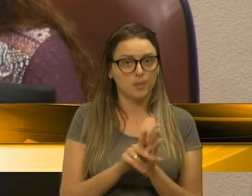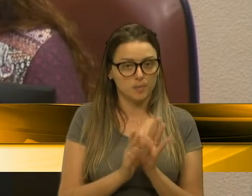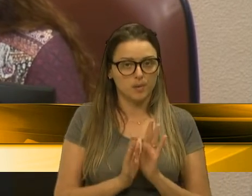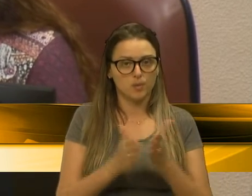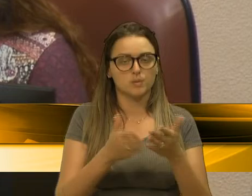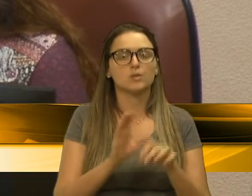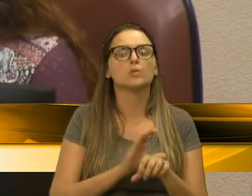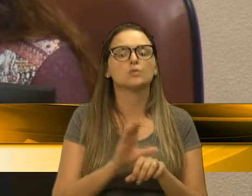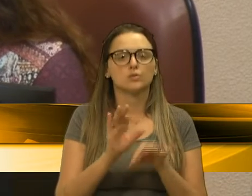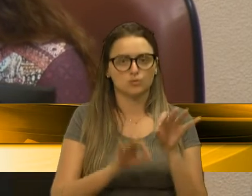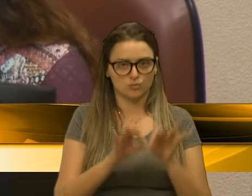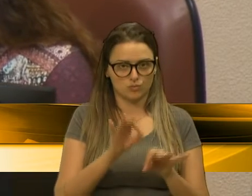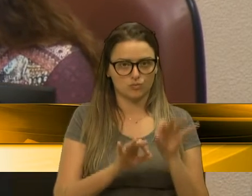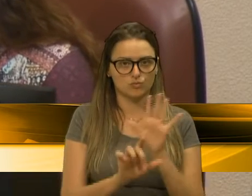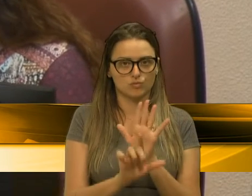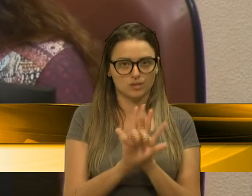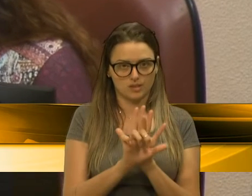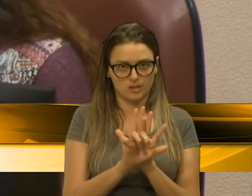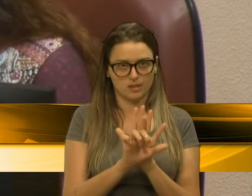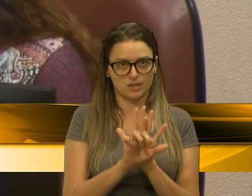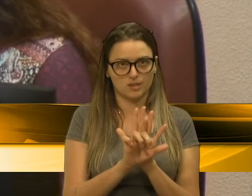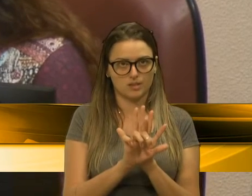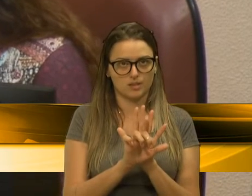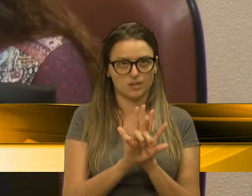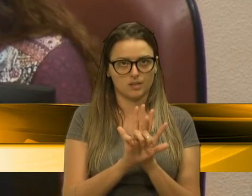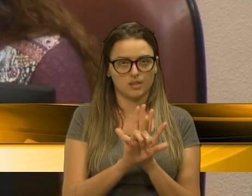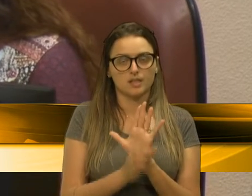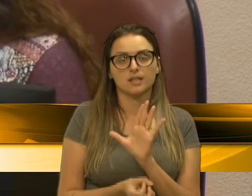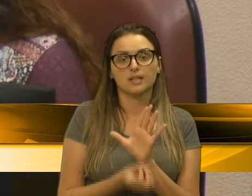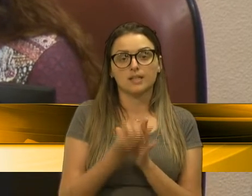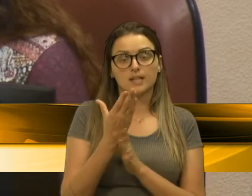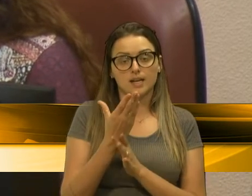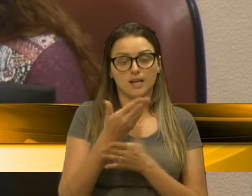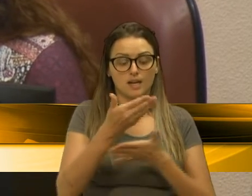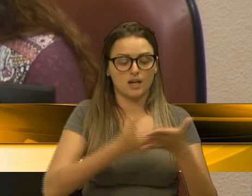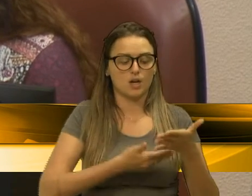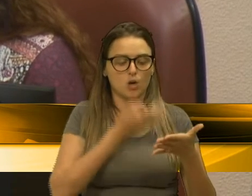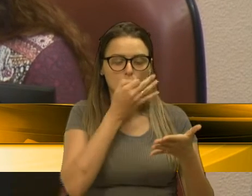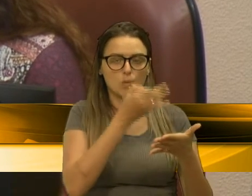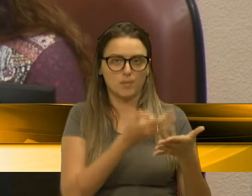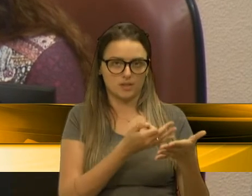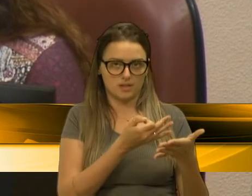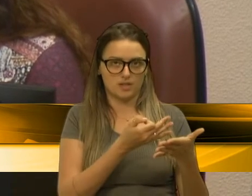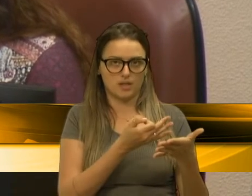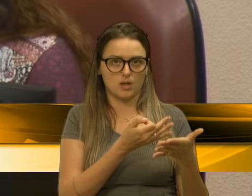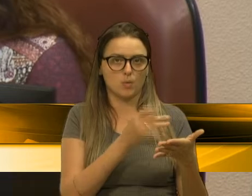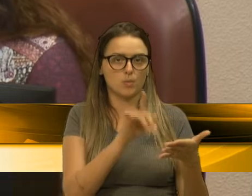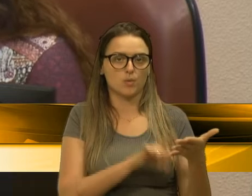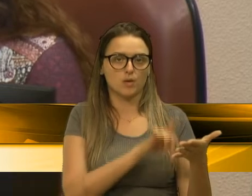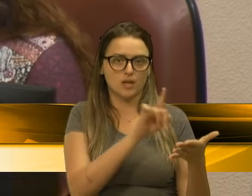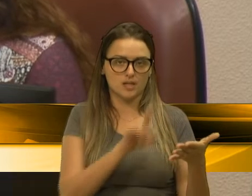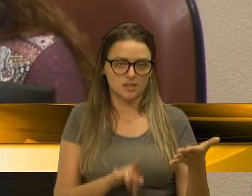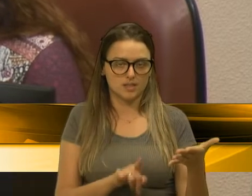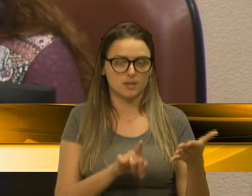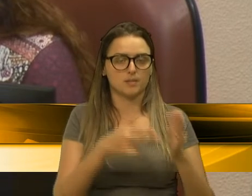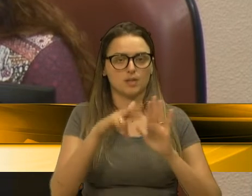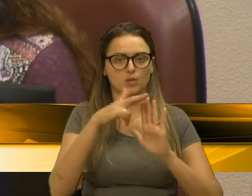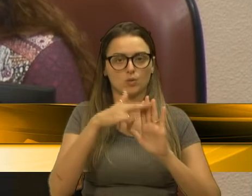Comissão de Constituição, Justiça e Legislação elaborará parecer concluindo pela sustação